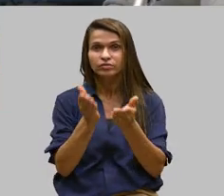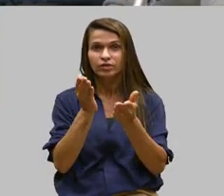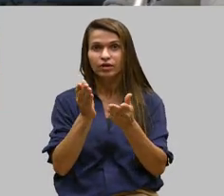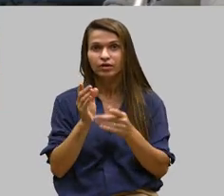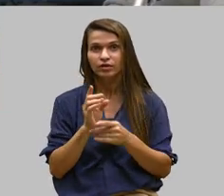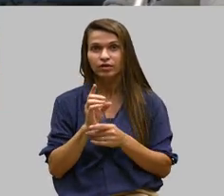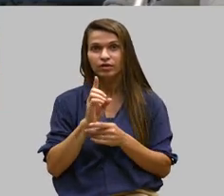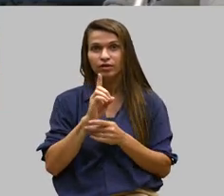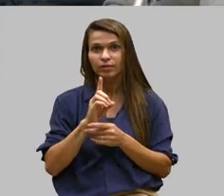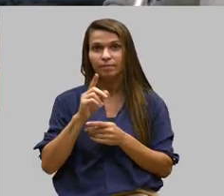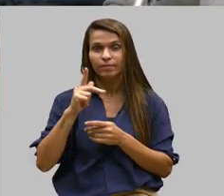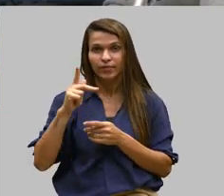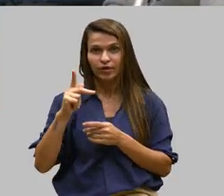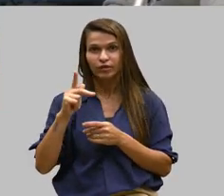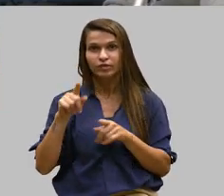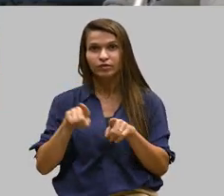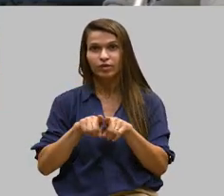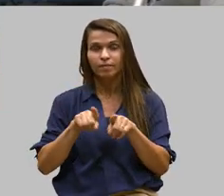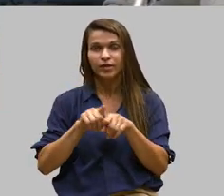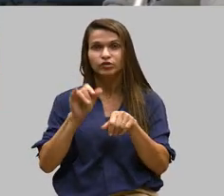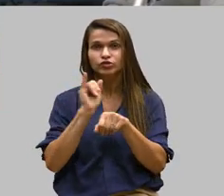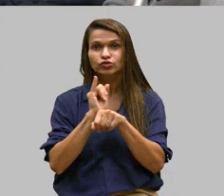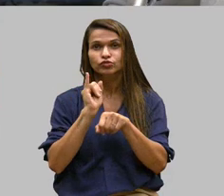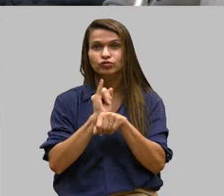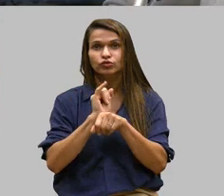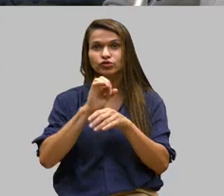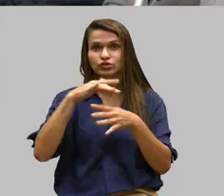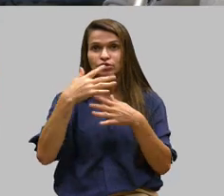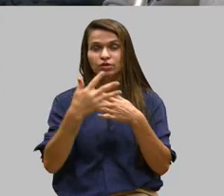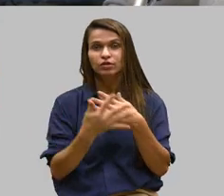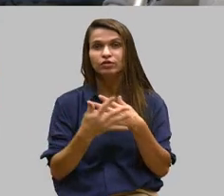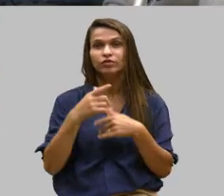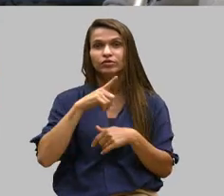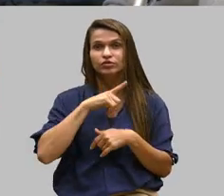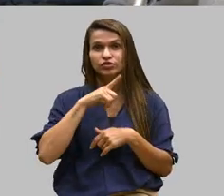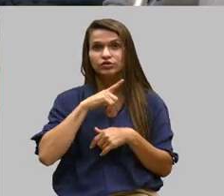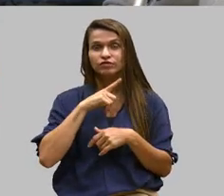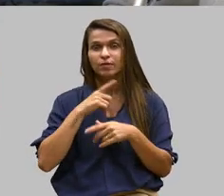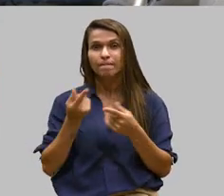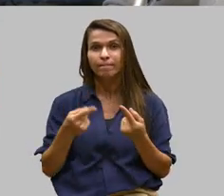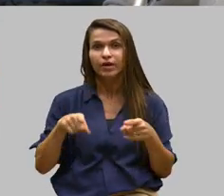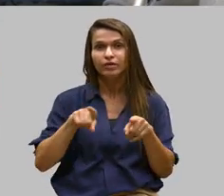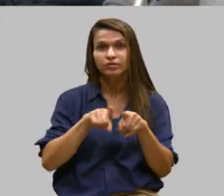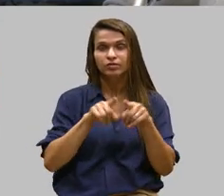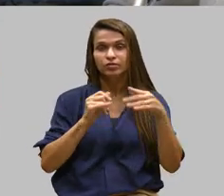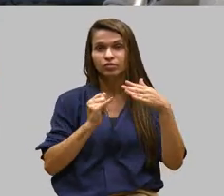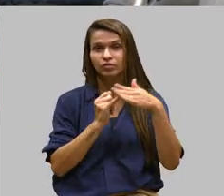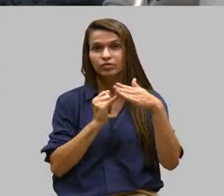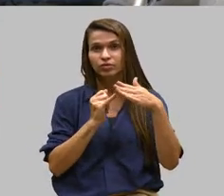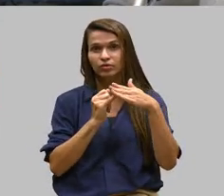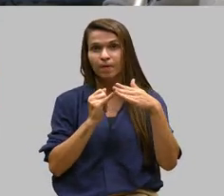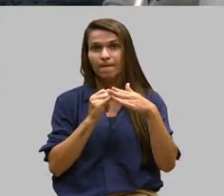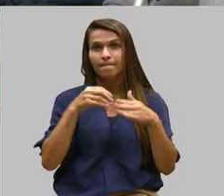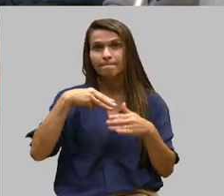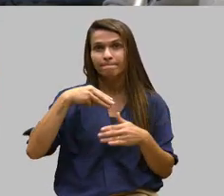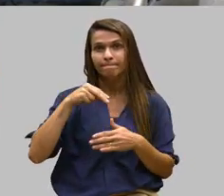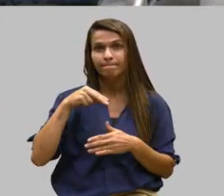treinamento de libras eu tive muitas parcerias com institutos